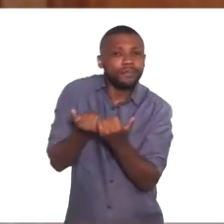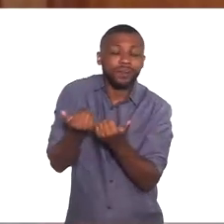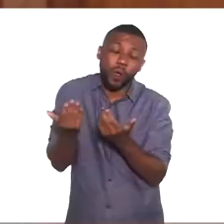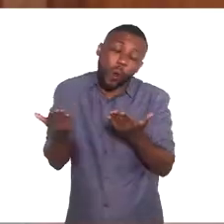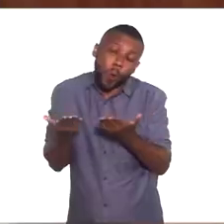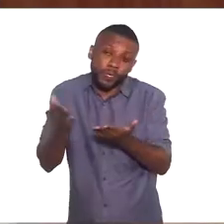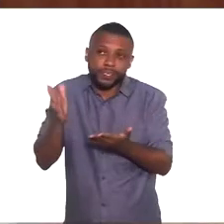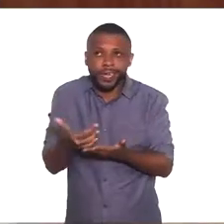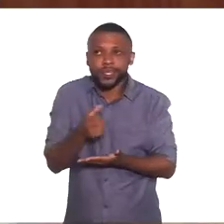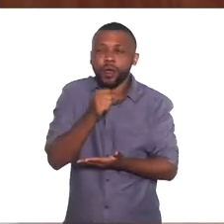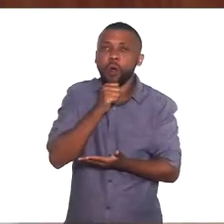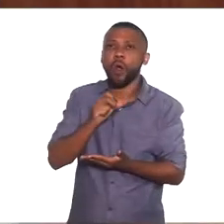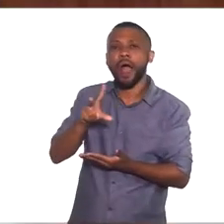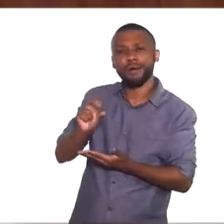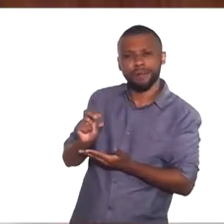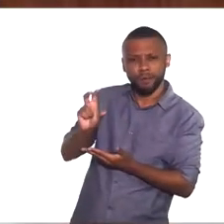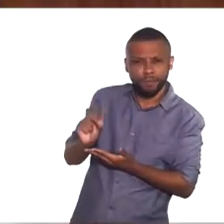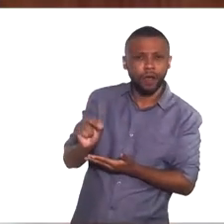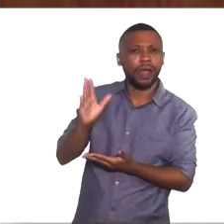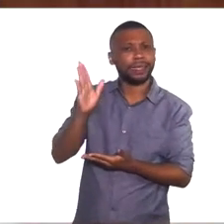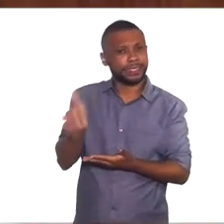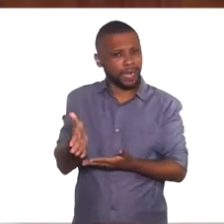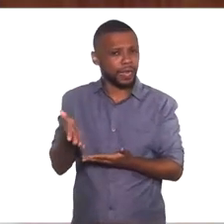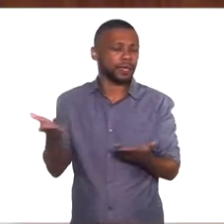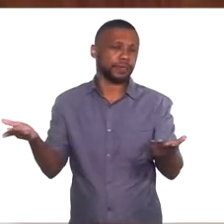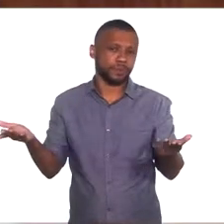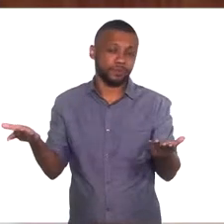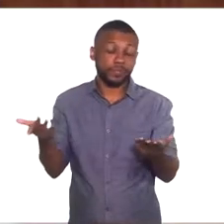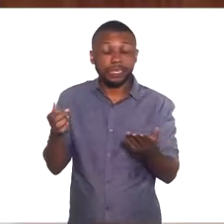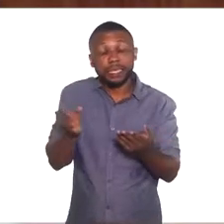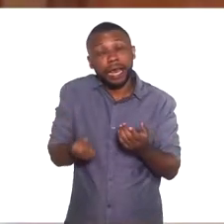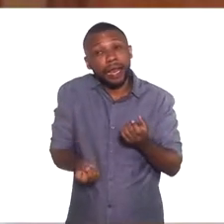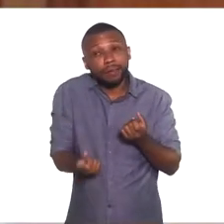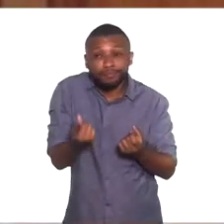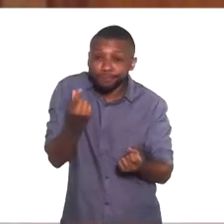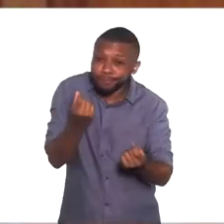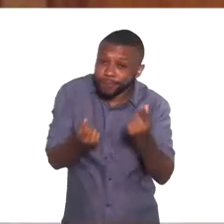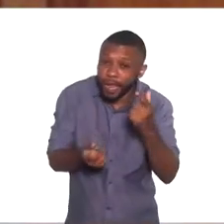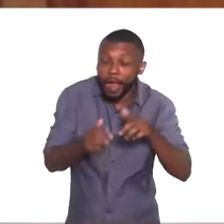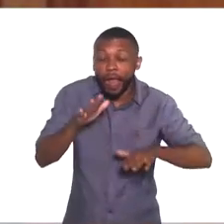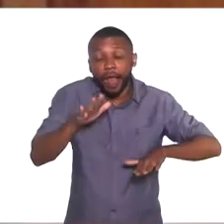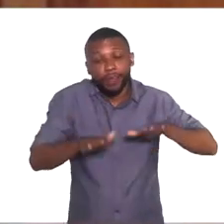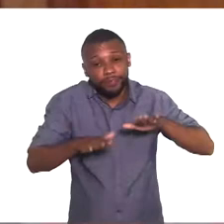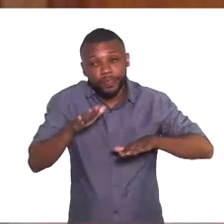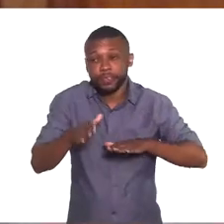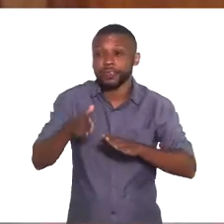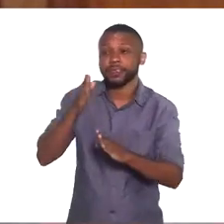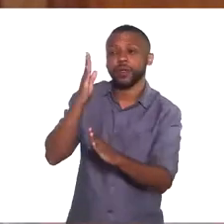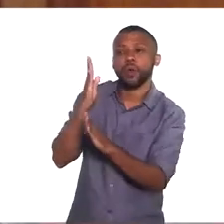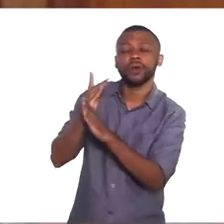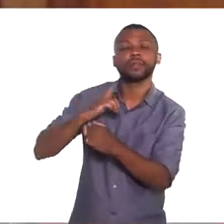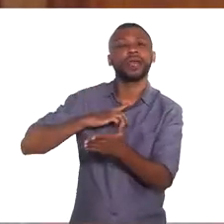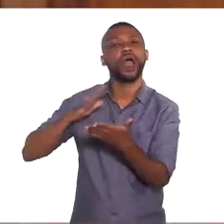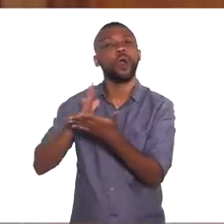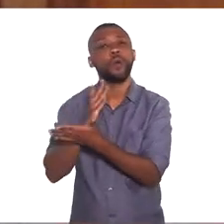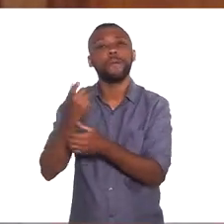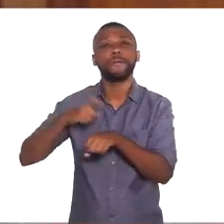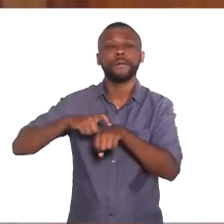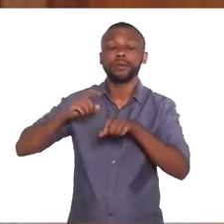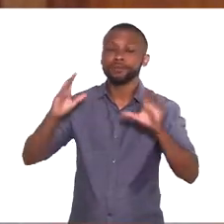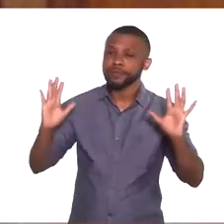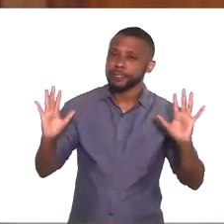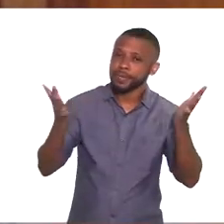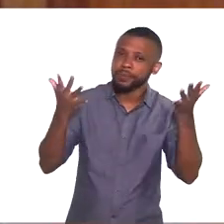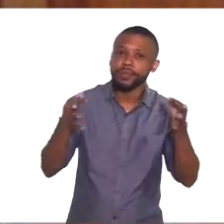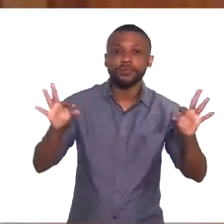idade grupos 20 grupo de jovens da época eu já sou uma voz né E nós encontramos de quando em quando quando é possível né vezes eles ficarem